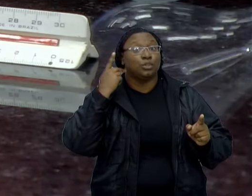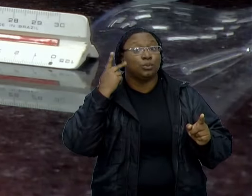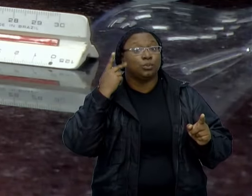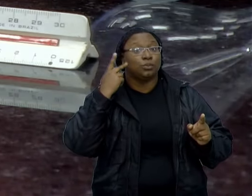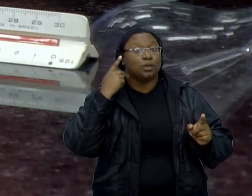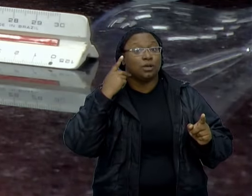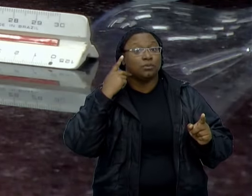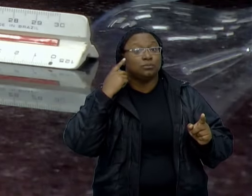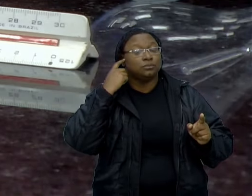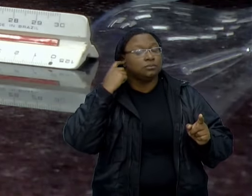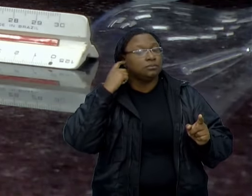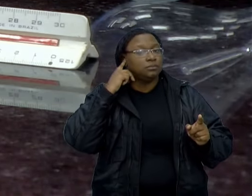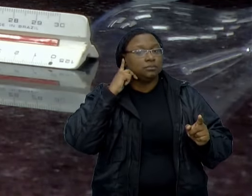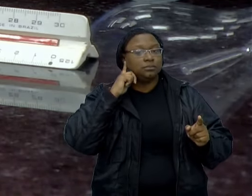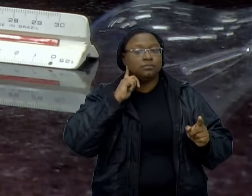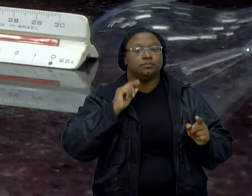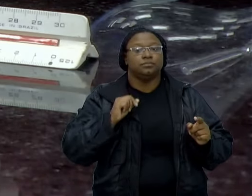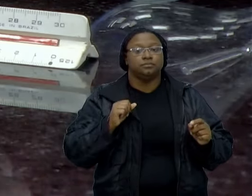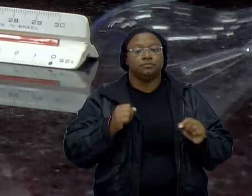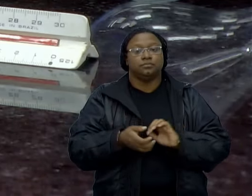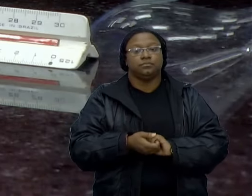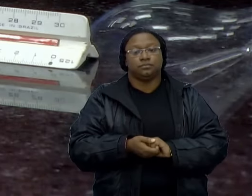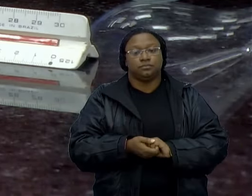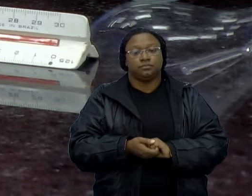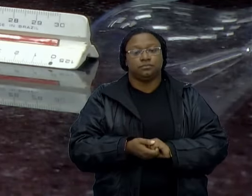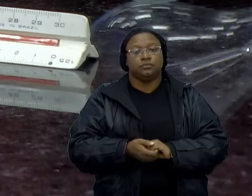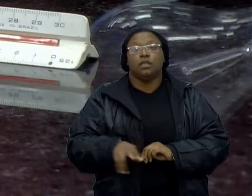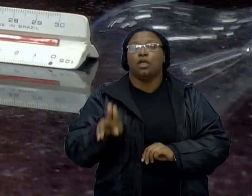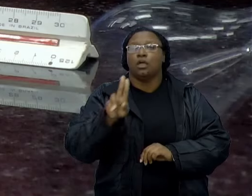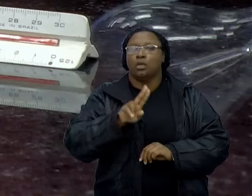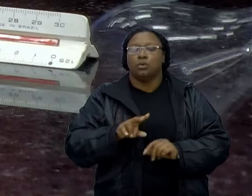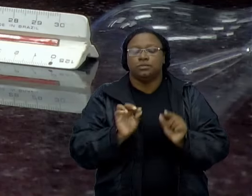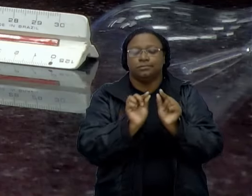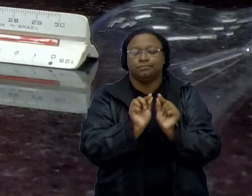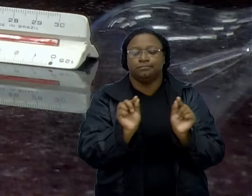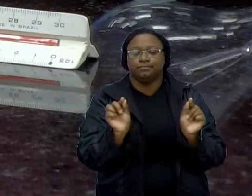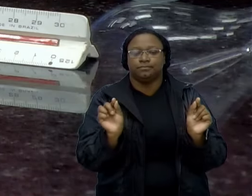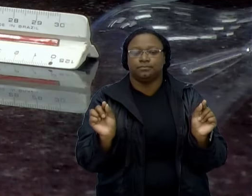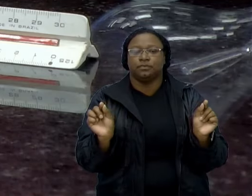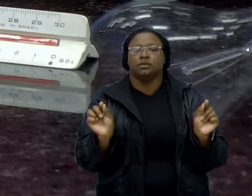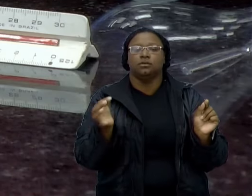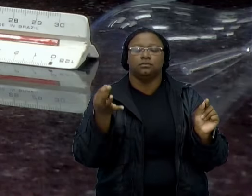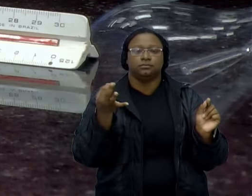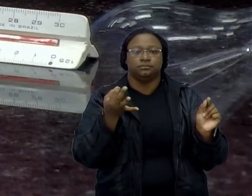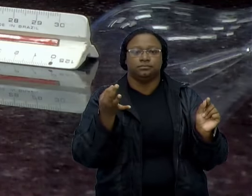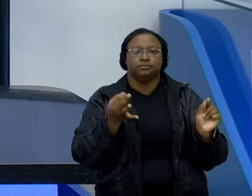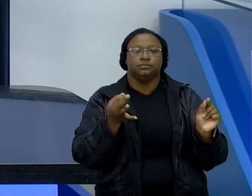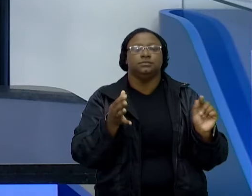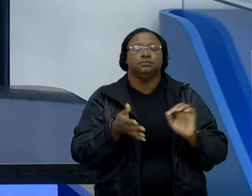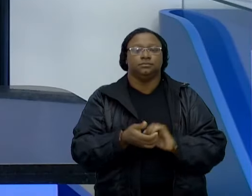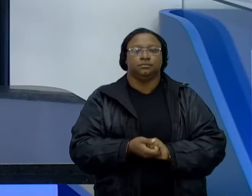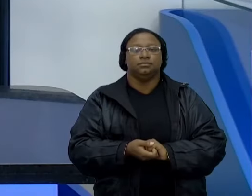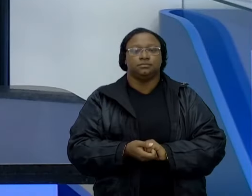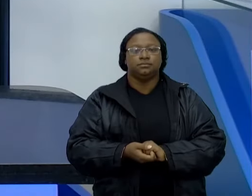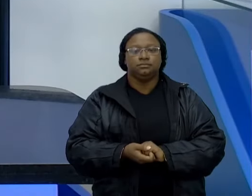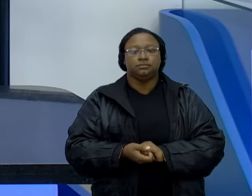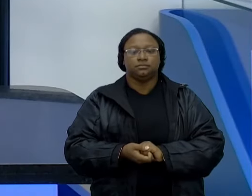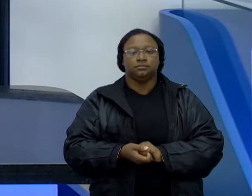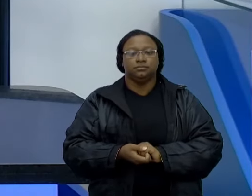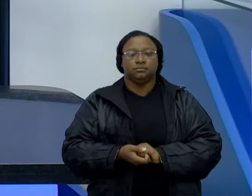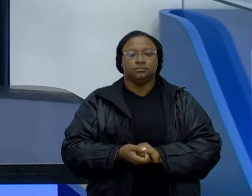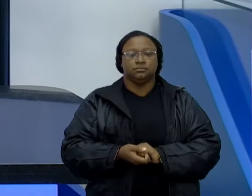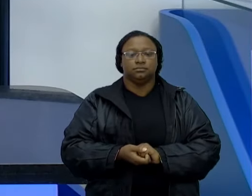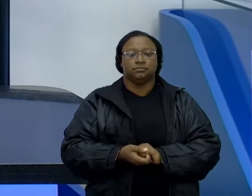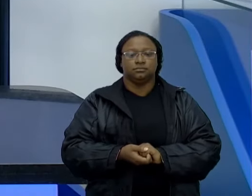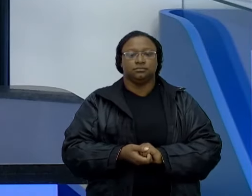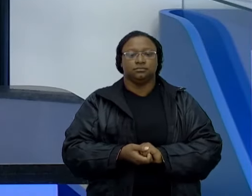que é a escala que a gente usa nas réguas e tal, que a gente costuma usar, tem na régua e tal, mas aqui a gente